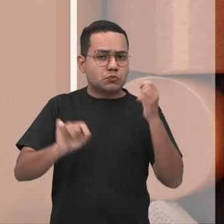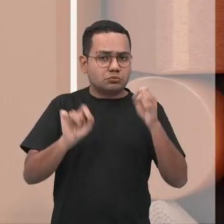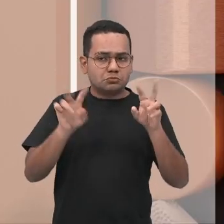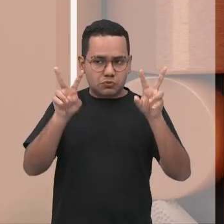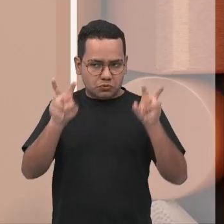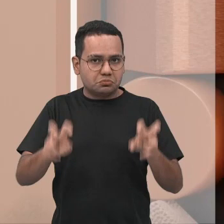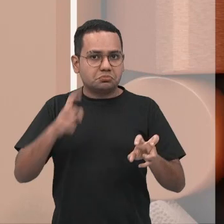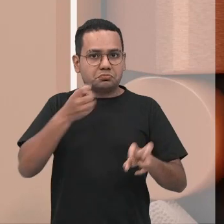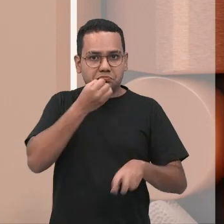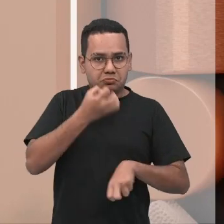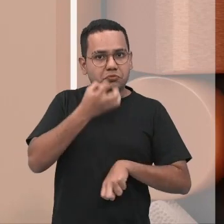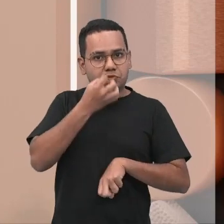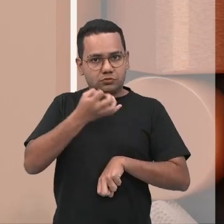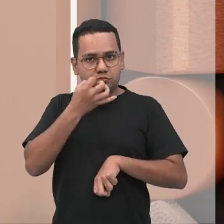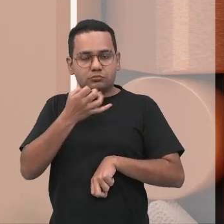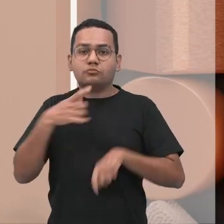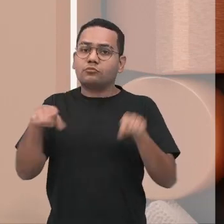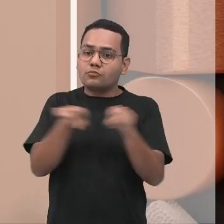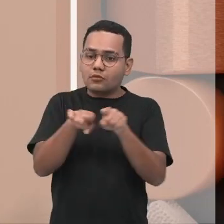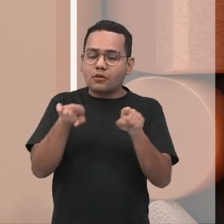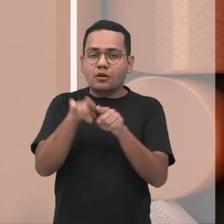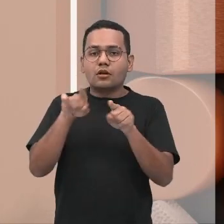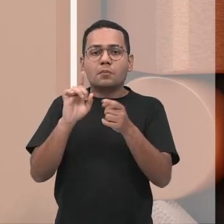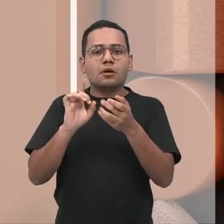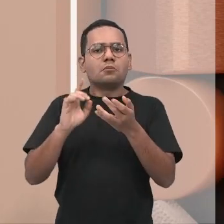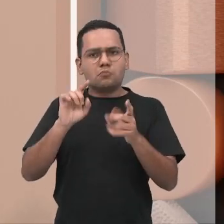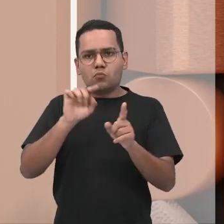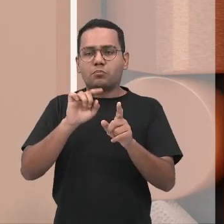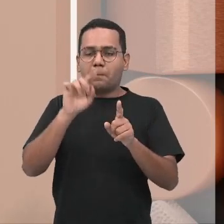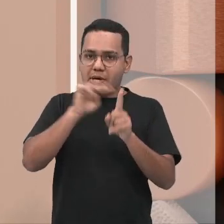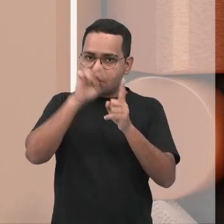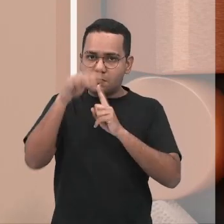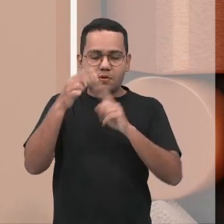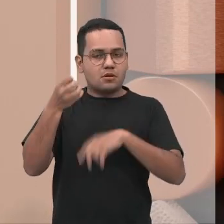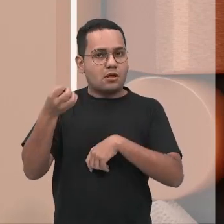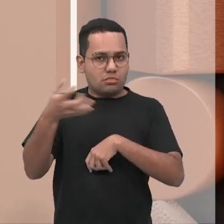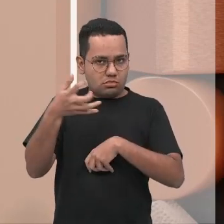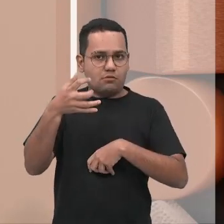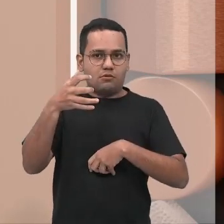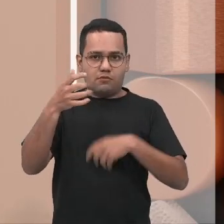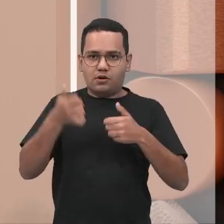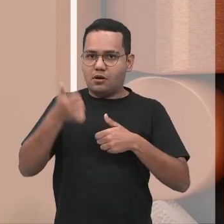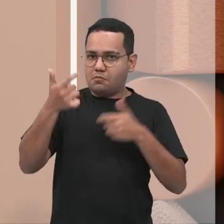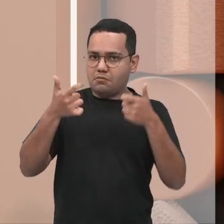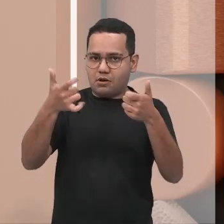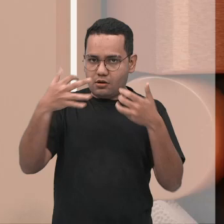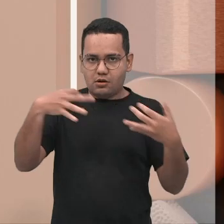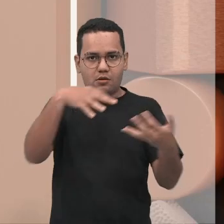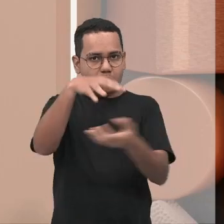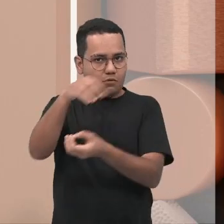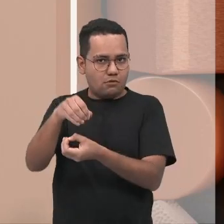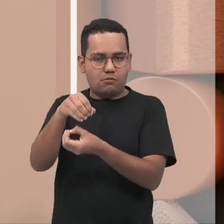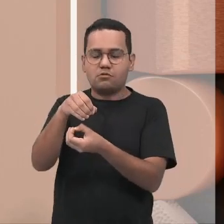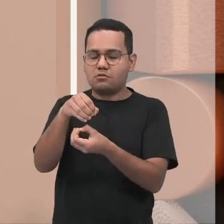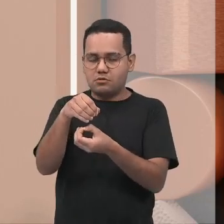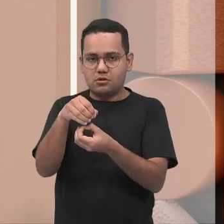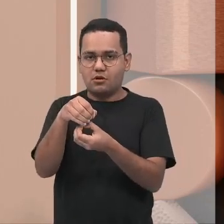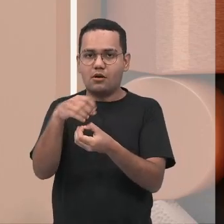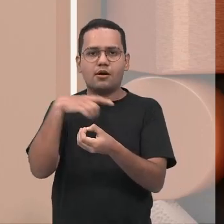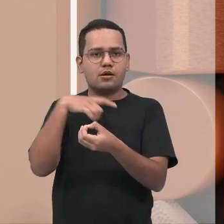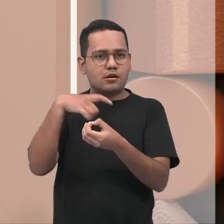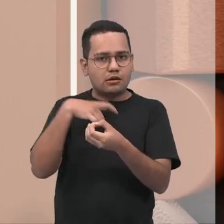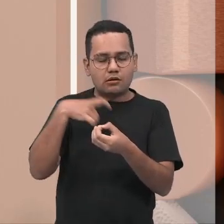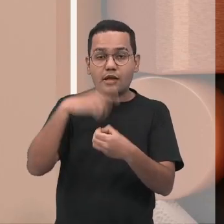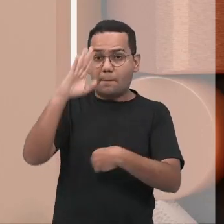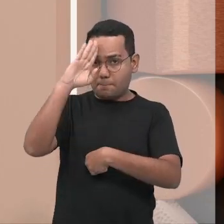interessante e que de fato vai mudar os rumos da humanidade, que foi a Primeira Guerra Mundial, também conhecida como a Grande Guerra